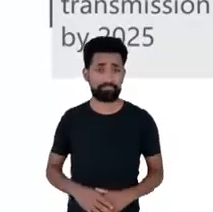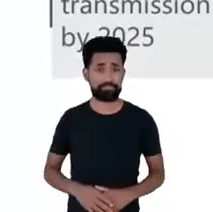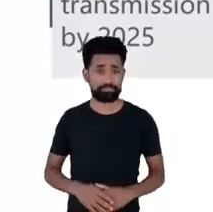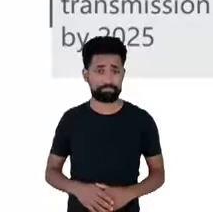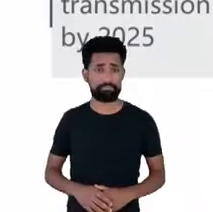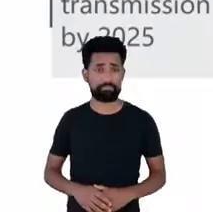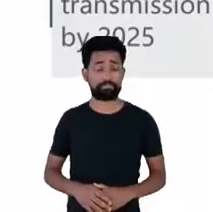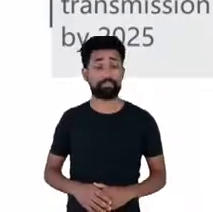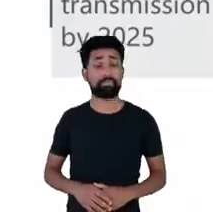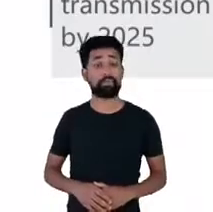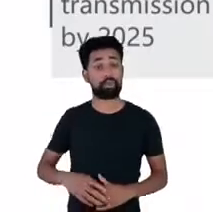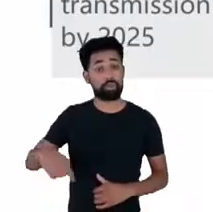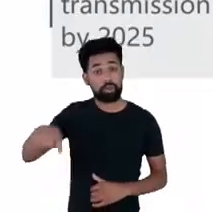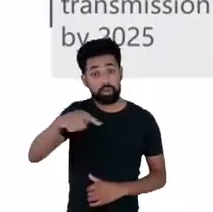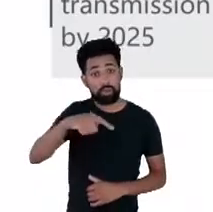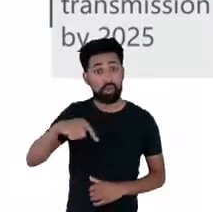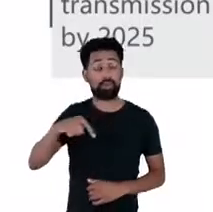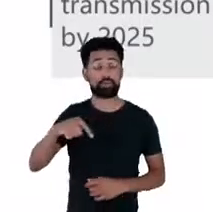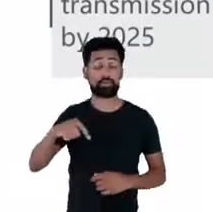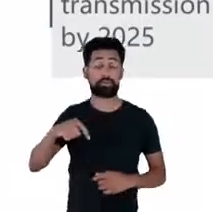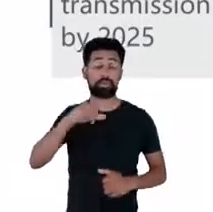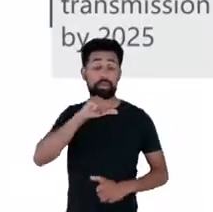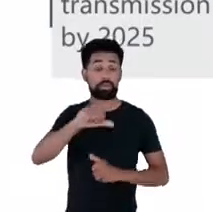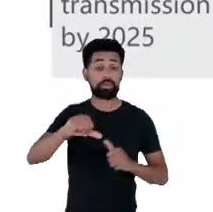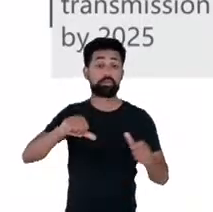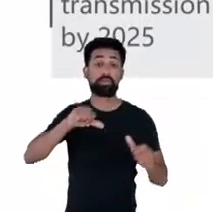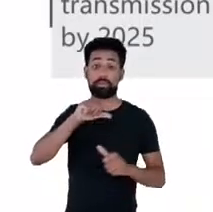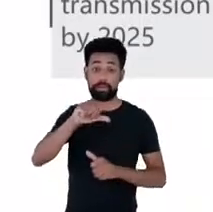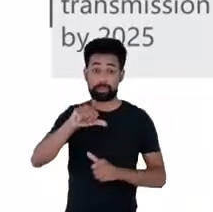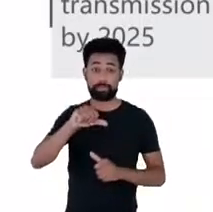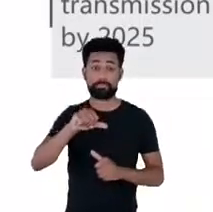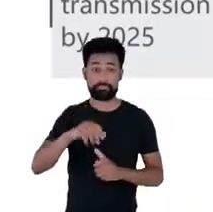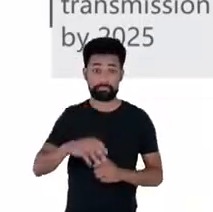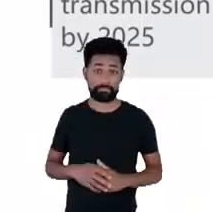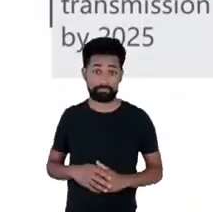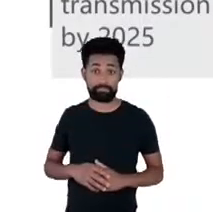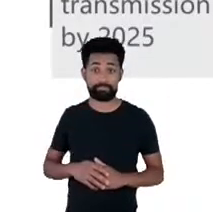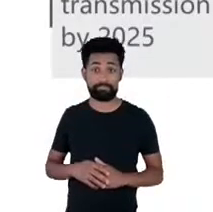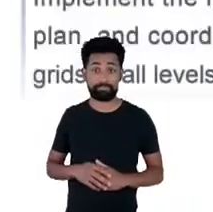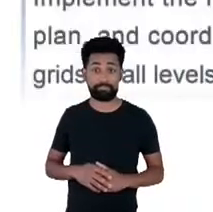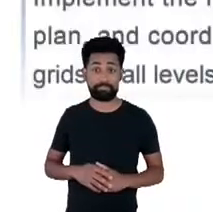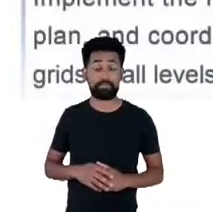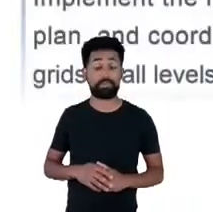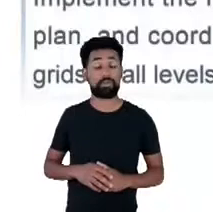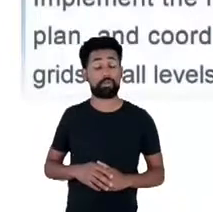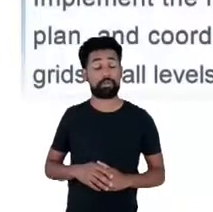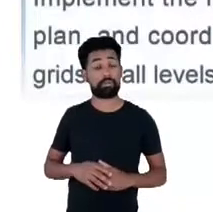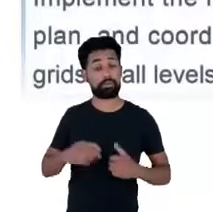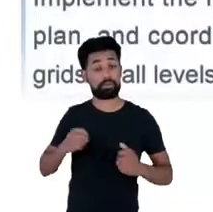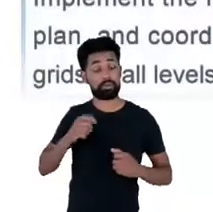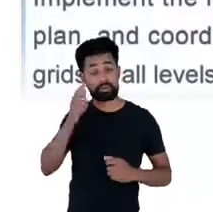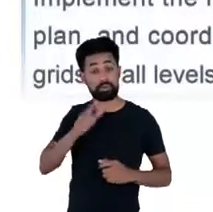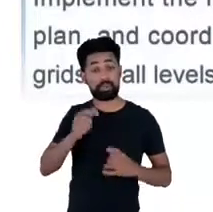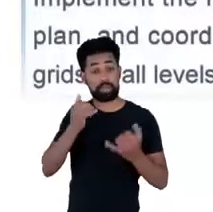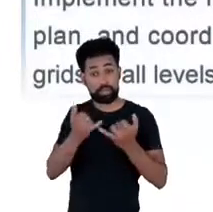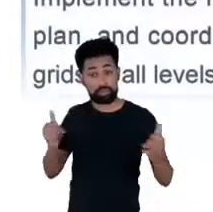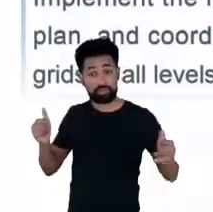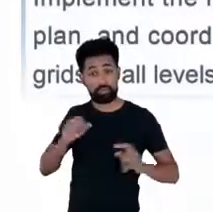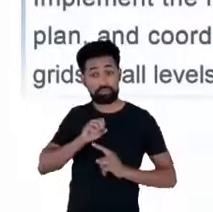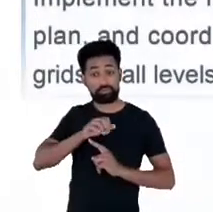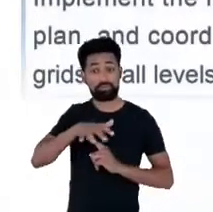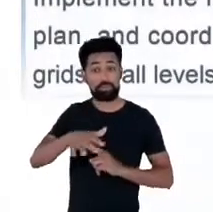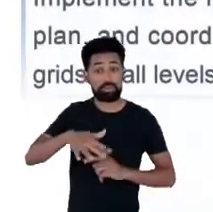Nós estamos transformando para poder transmitir a energia para as áreas mais distantes. E